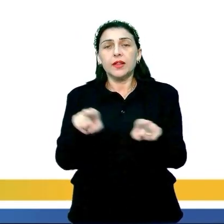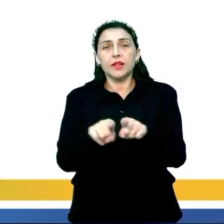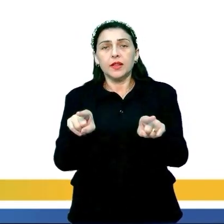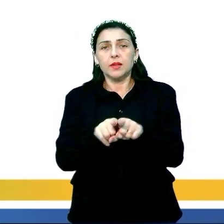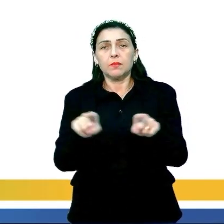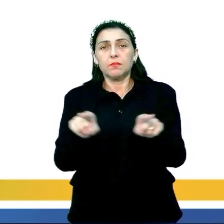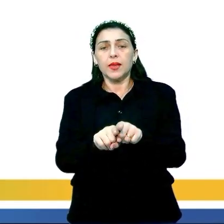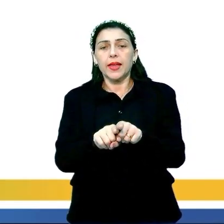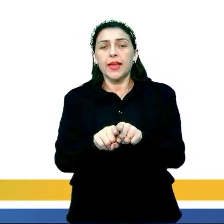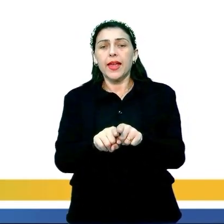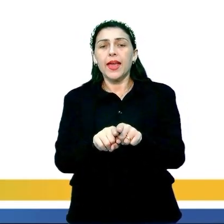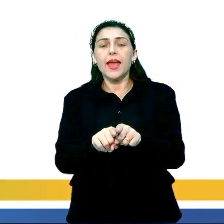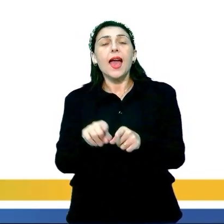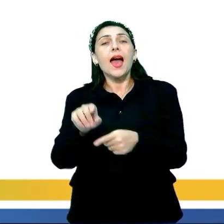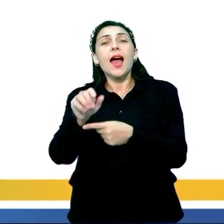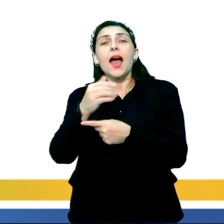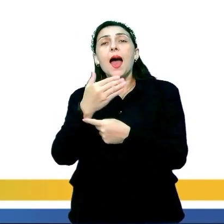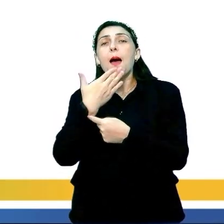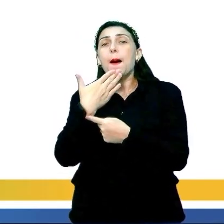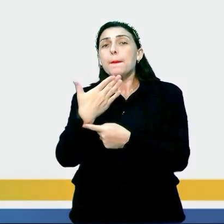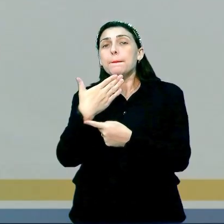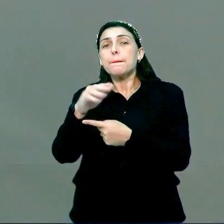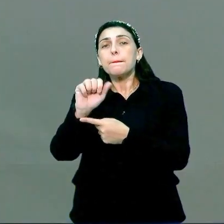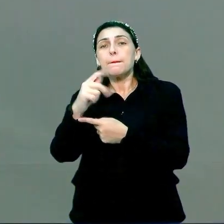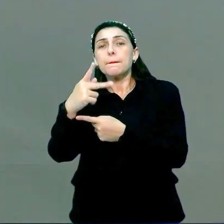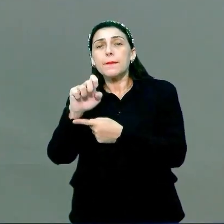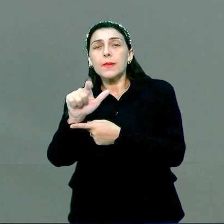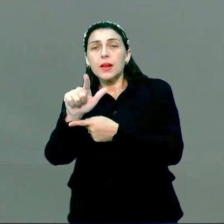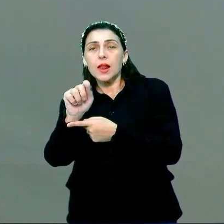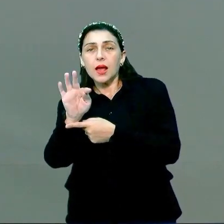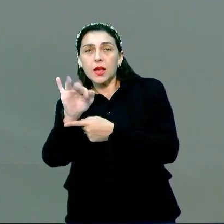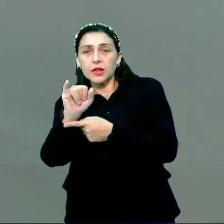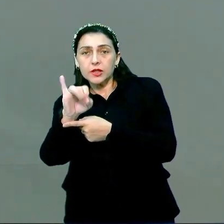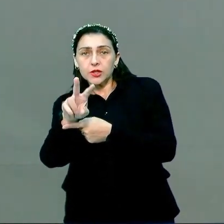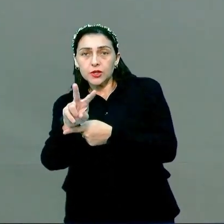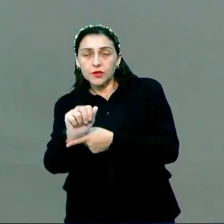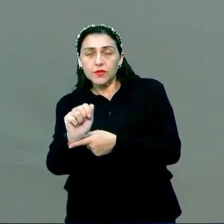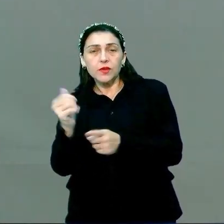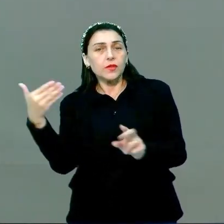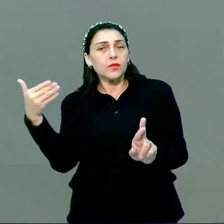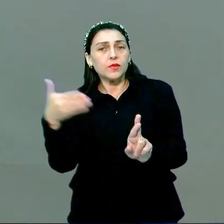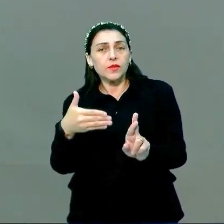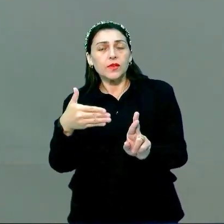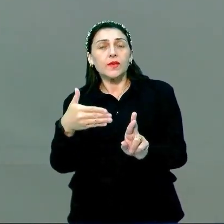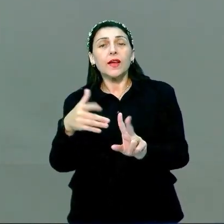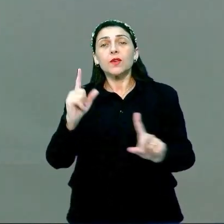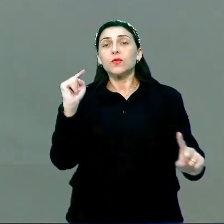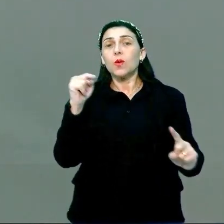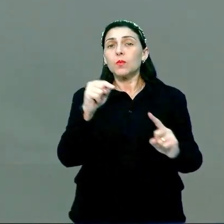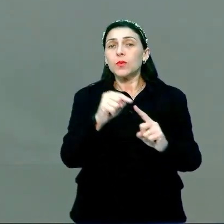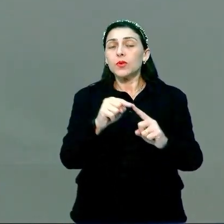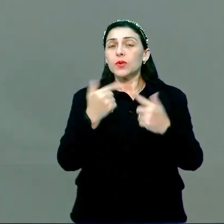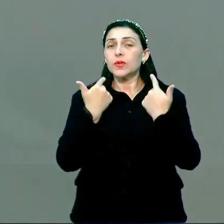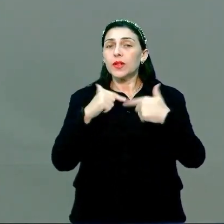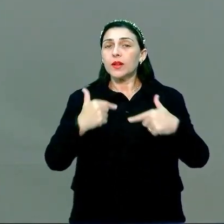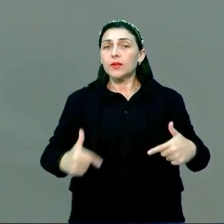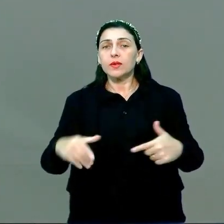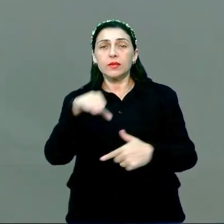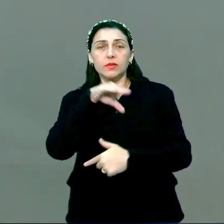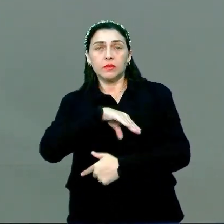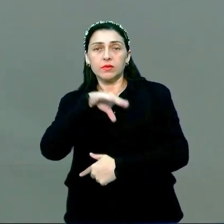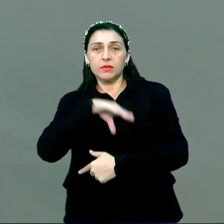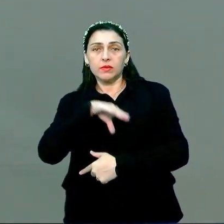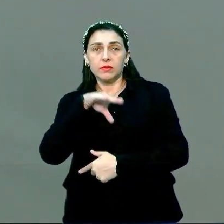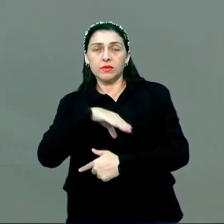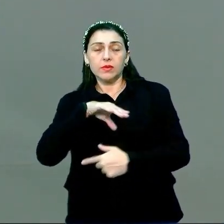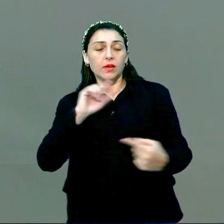linguagem apelativa. O que seria uma linguagem apelativa? Nós estamos nos referindo às funções da linguagem da língua